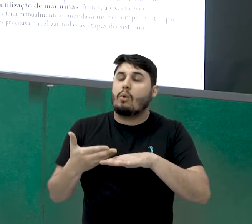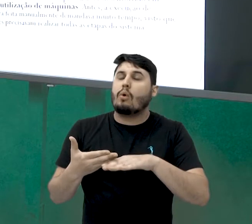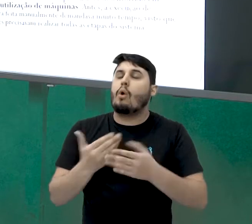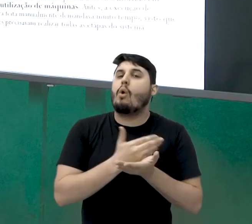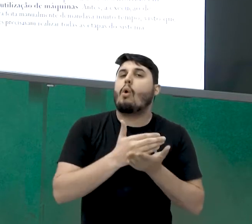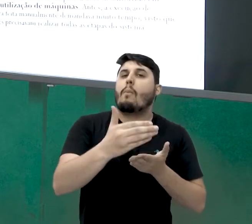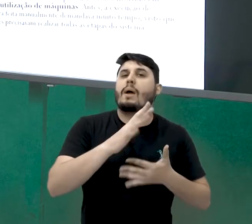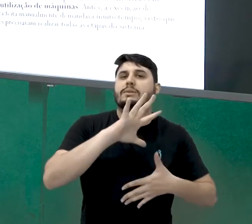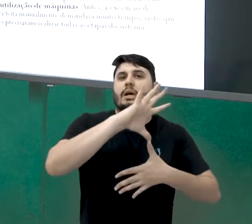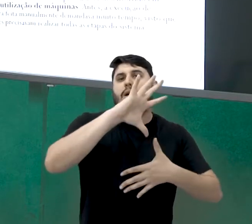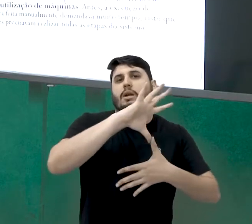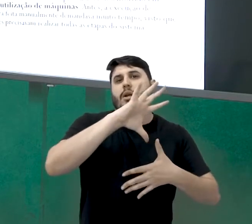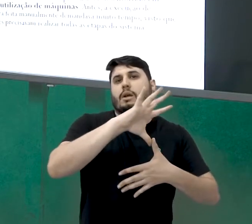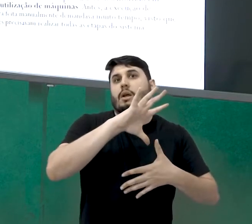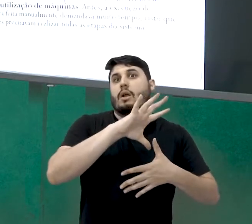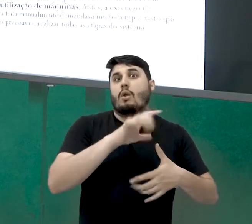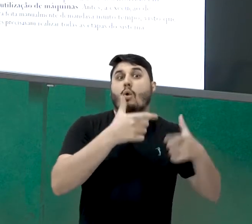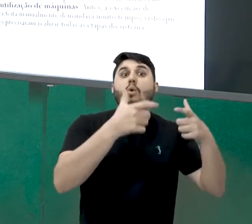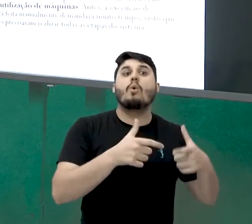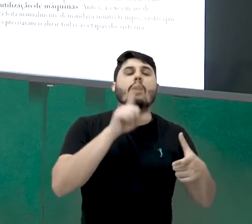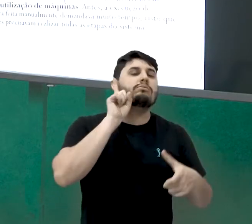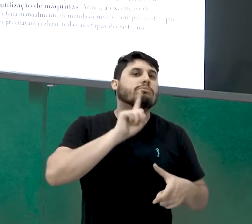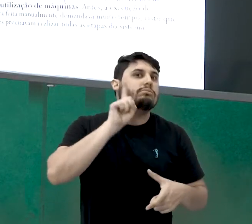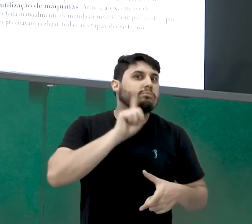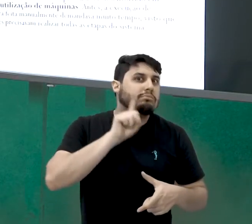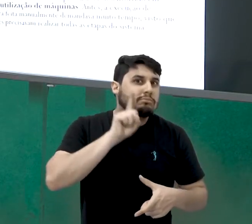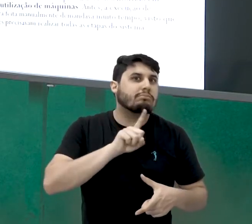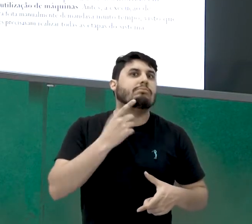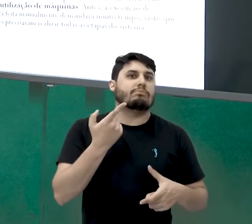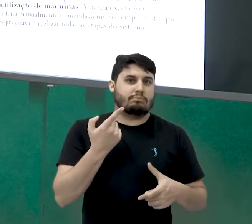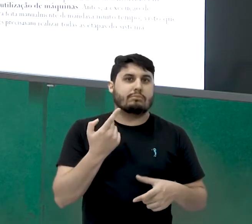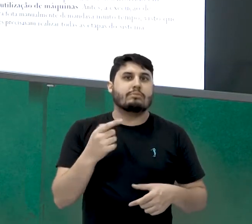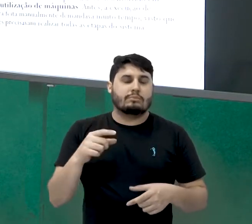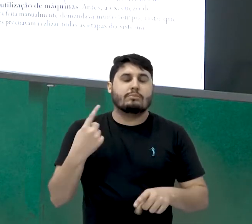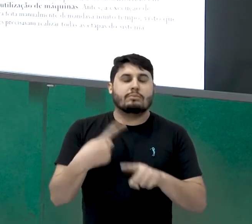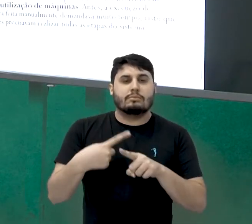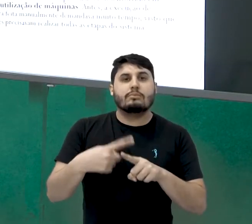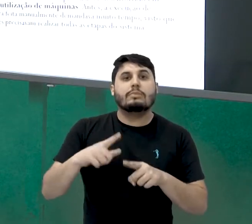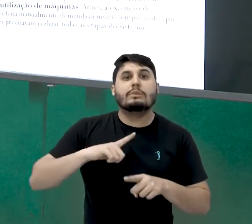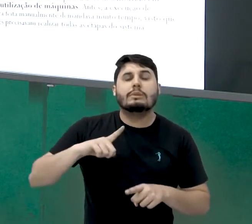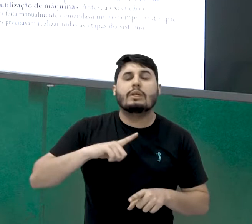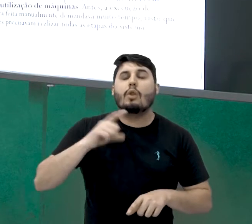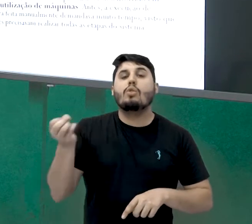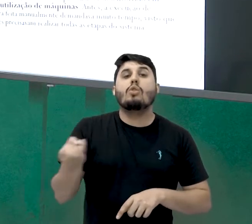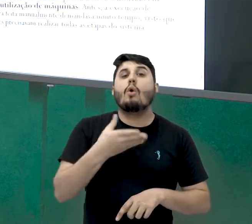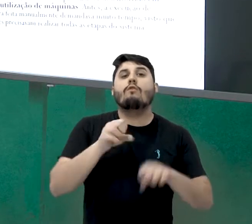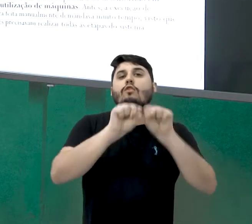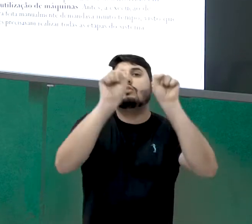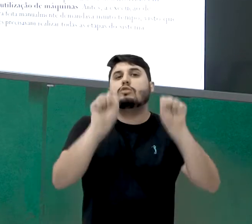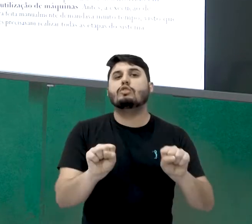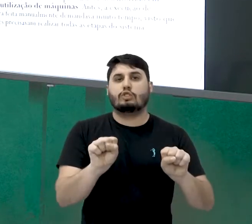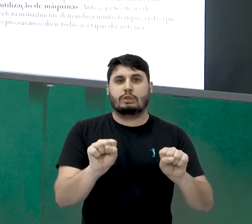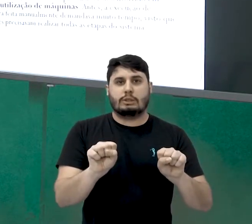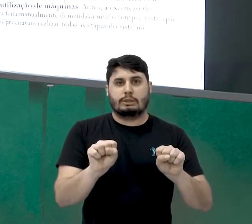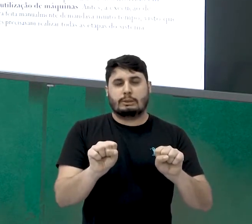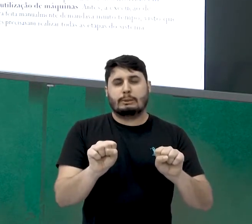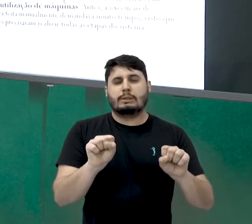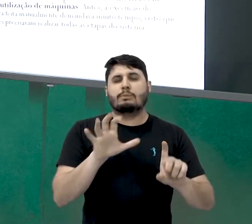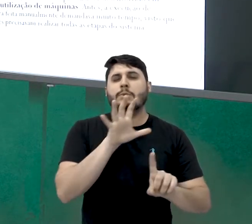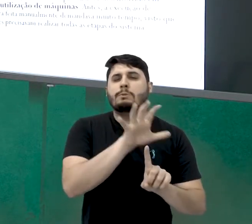Estados Unidos, é que os estadunidenses eles desenvolvem um novo sistema, né, baseado, né,